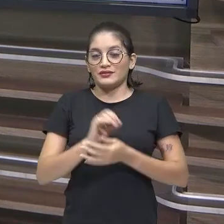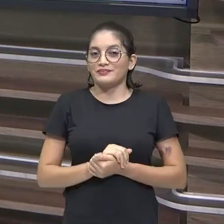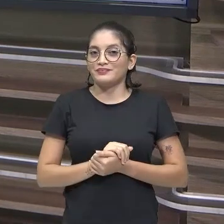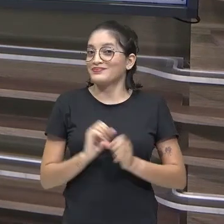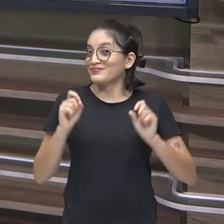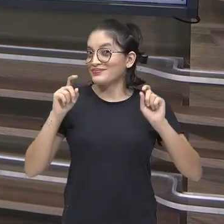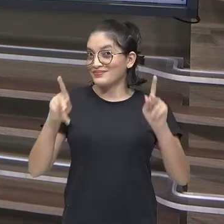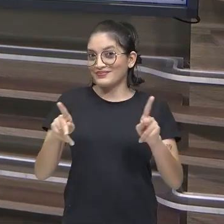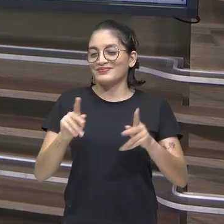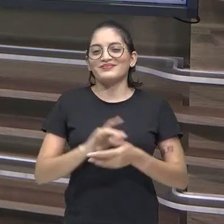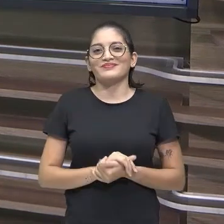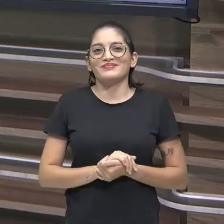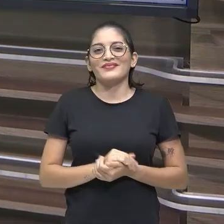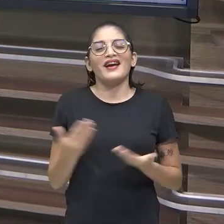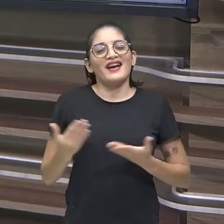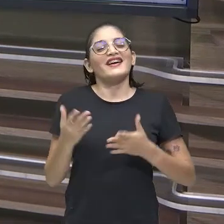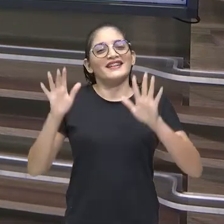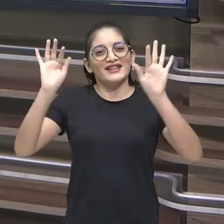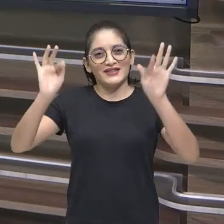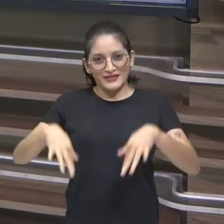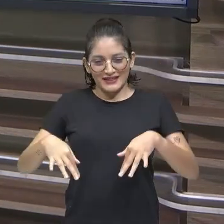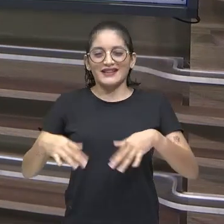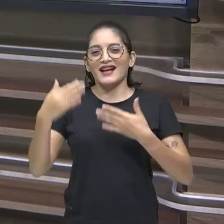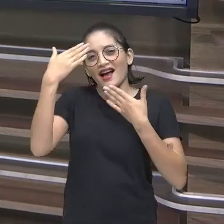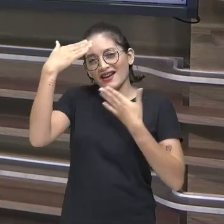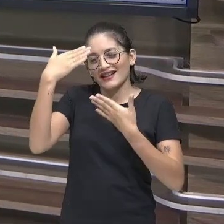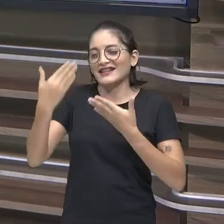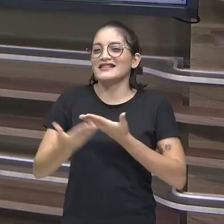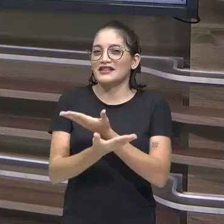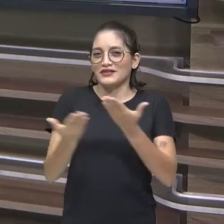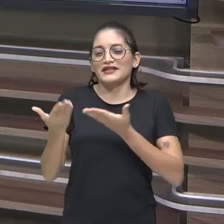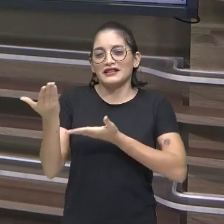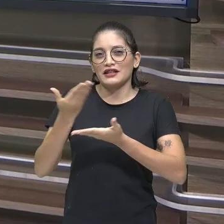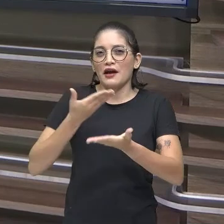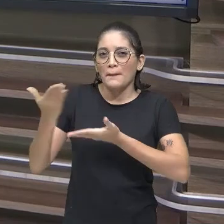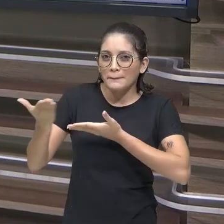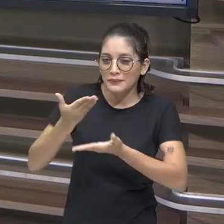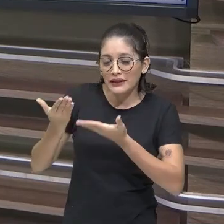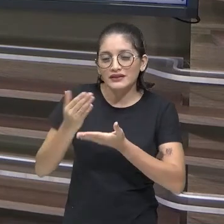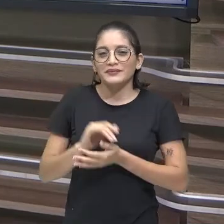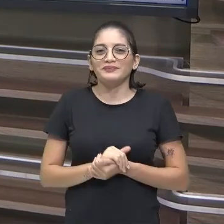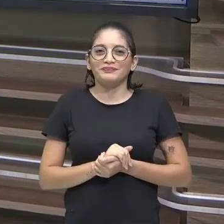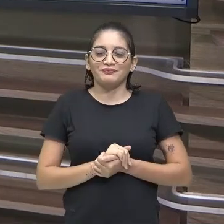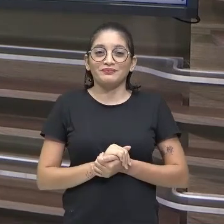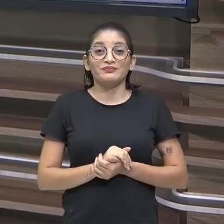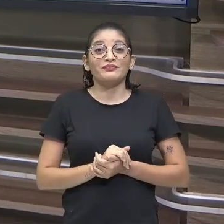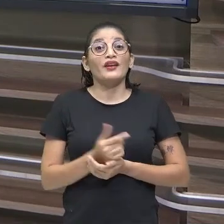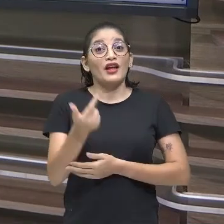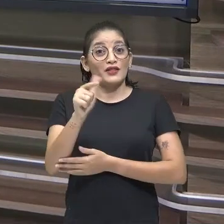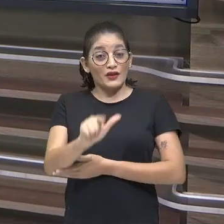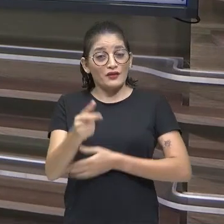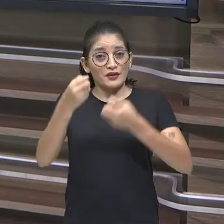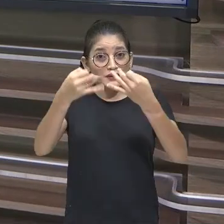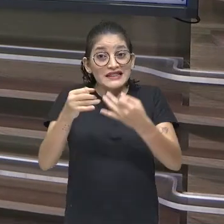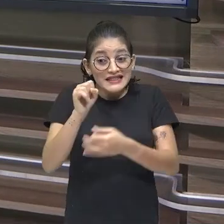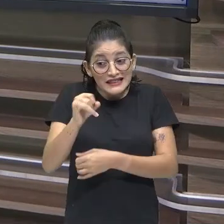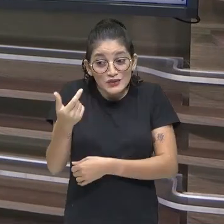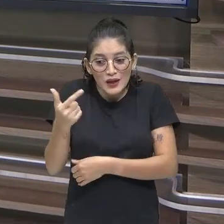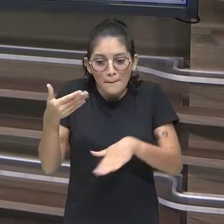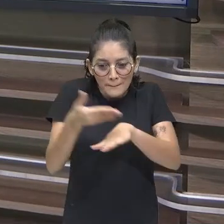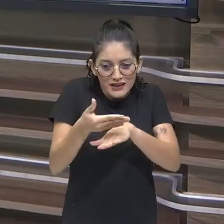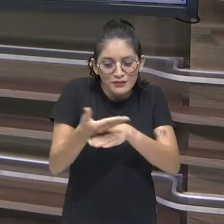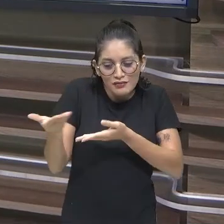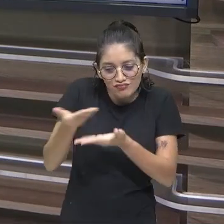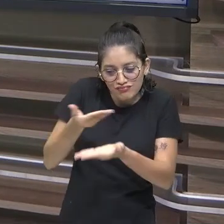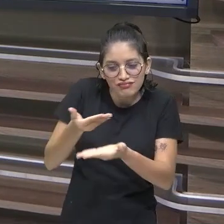minha gente? Estamos ficando por aqui. Agradecer a participação de vocês na aula de hoje. Mais uma vez, dizer que sem a participação de vocês,